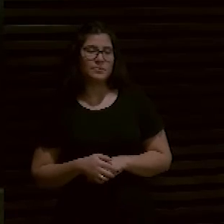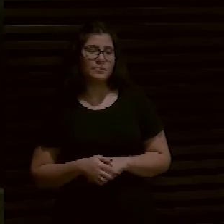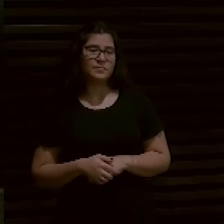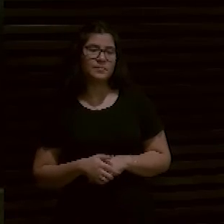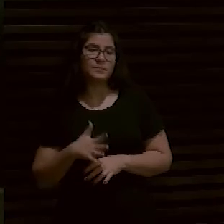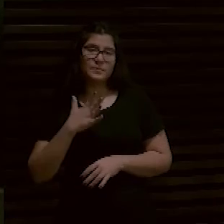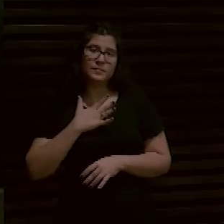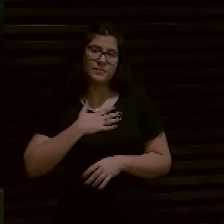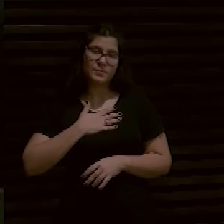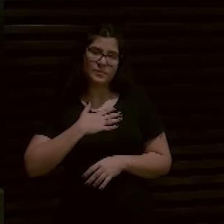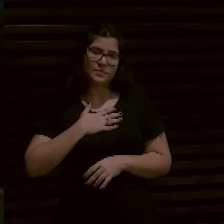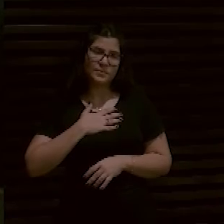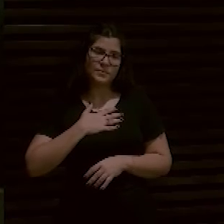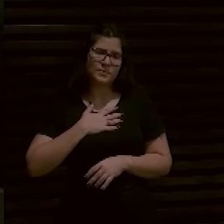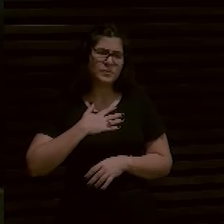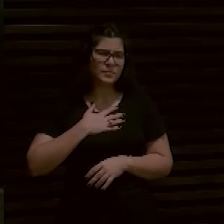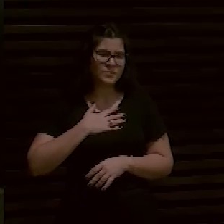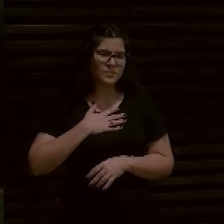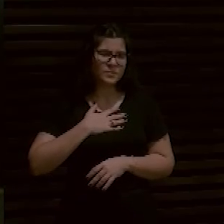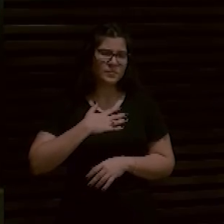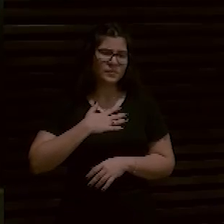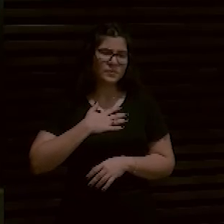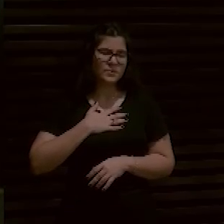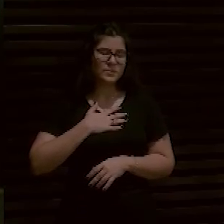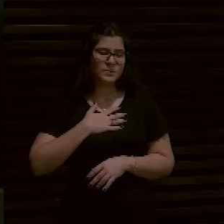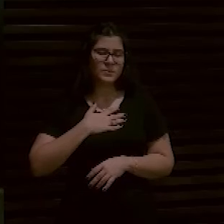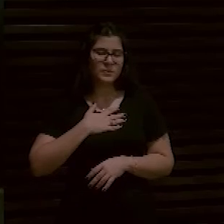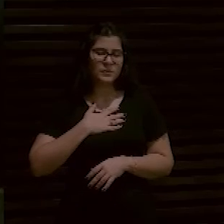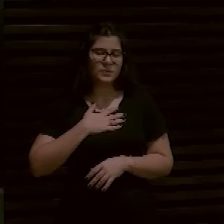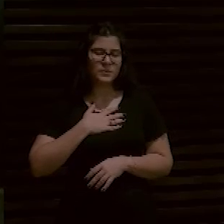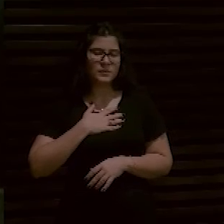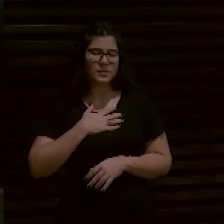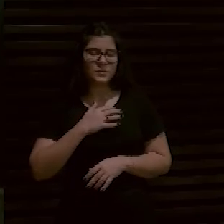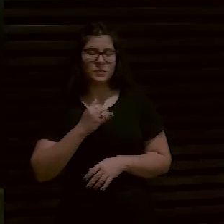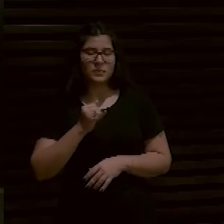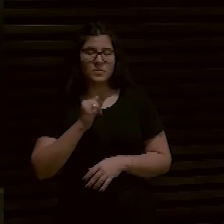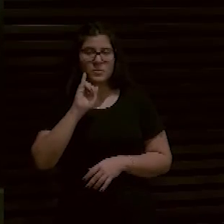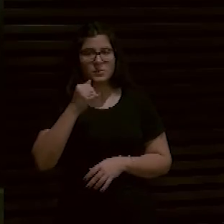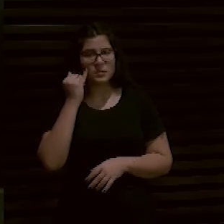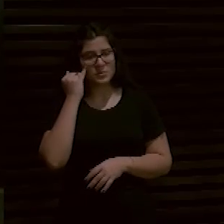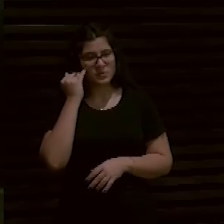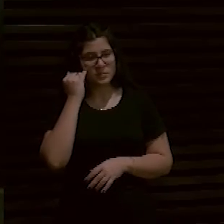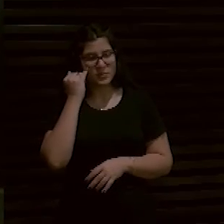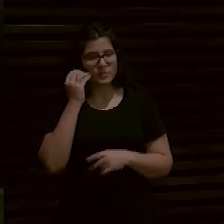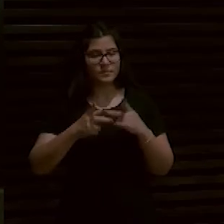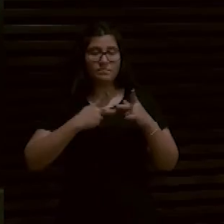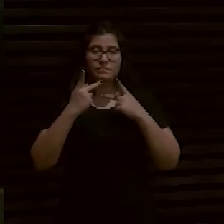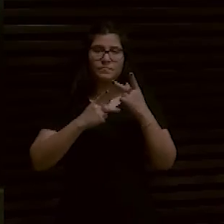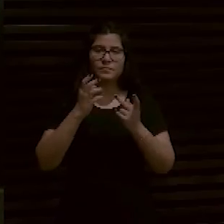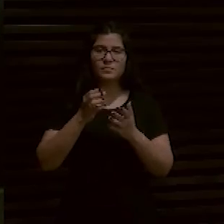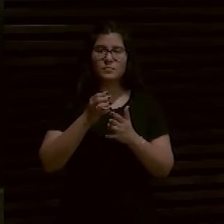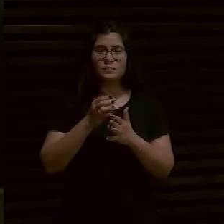das minhas coisas, mas você ainda não entendeu. E aí, Jeremias vem para uma terceira oração, 14 e 20.